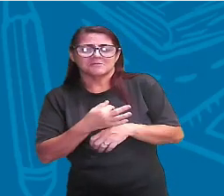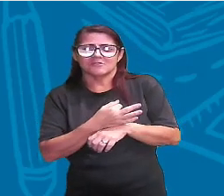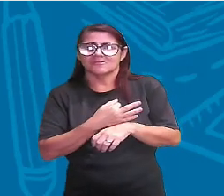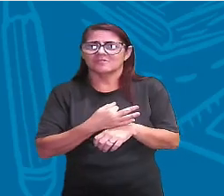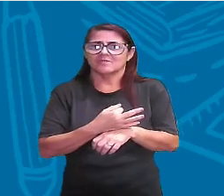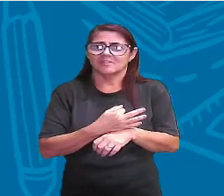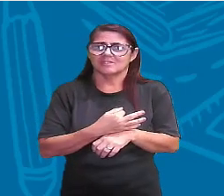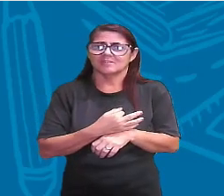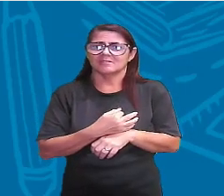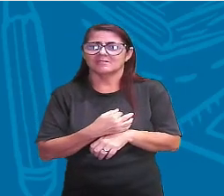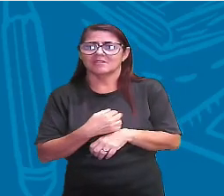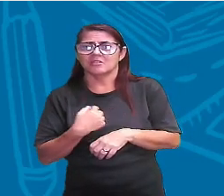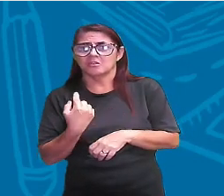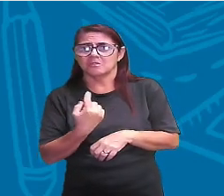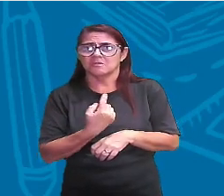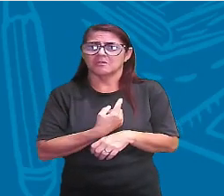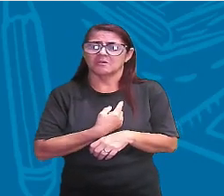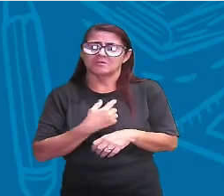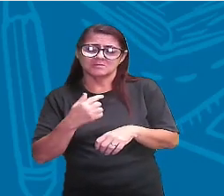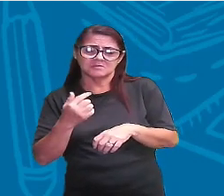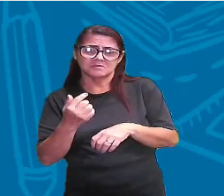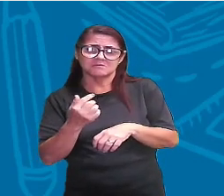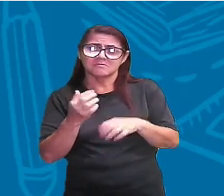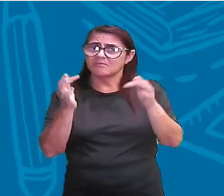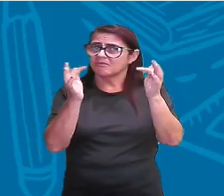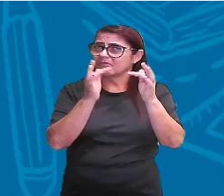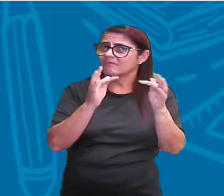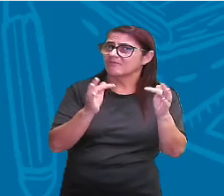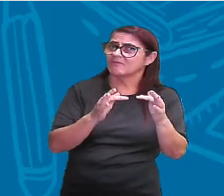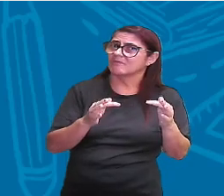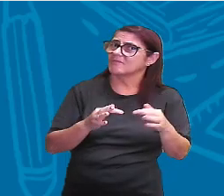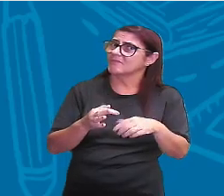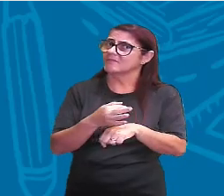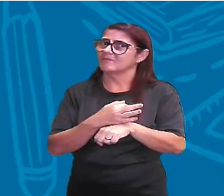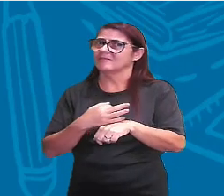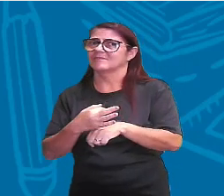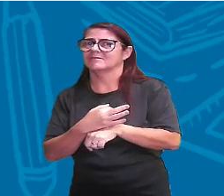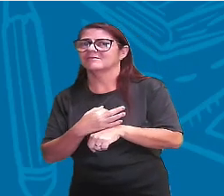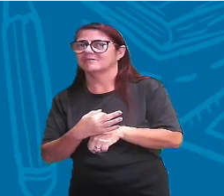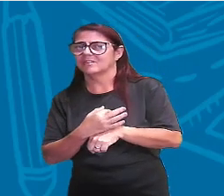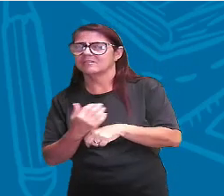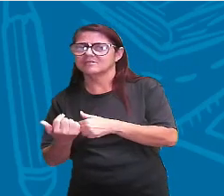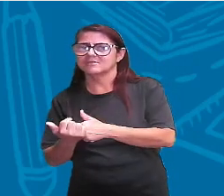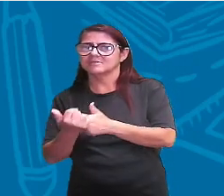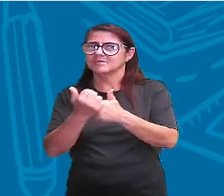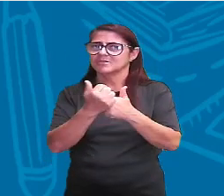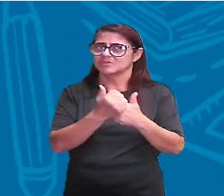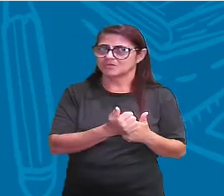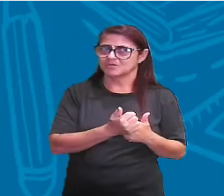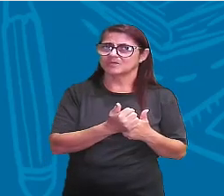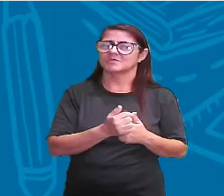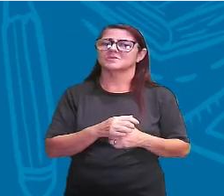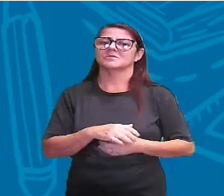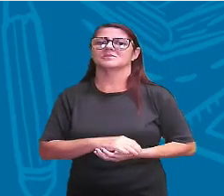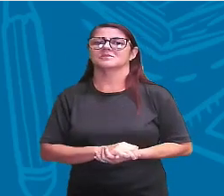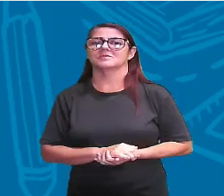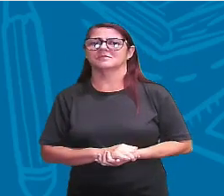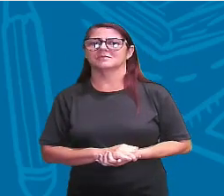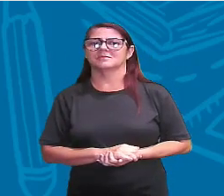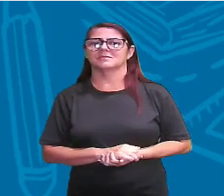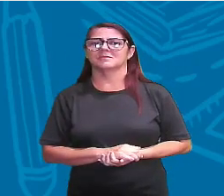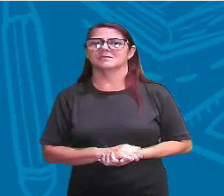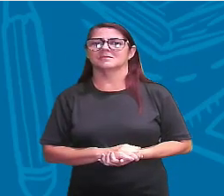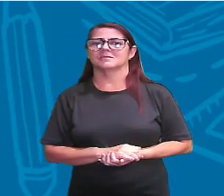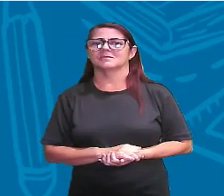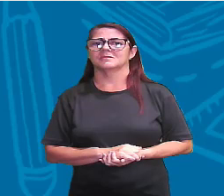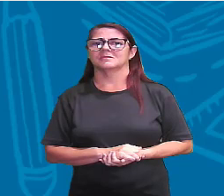mais feliz durante as férias. É esse sentido aí do one. Ele vai substituir alguém, a gente.